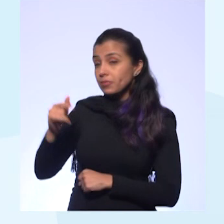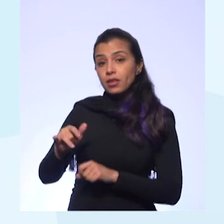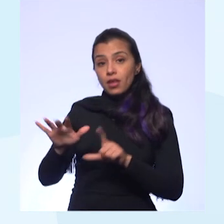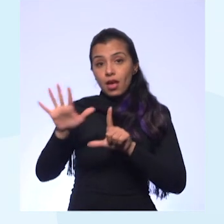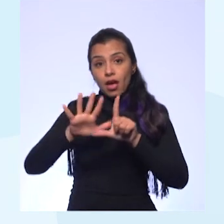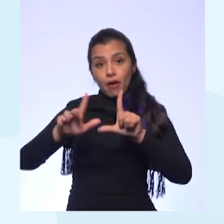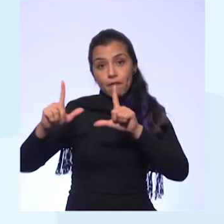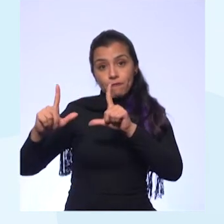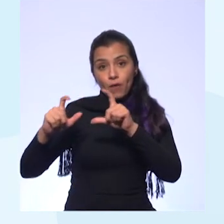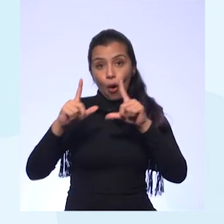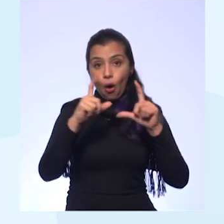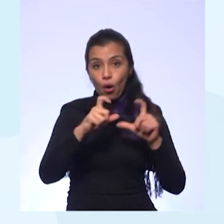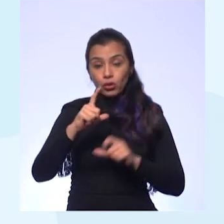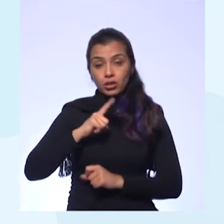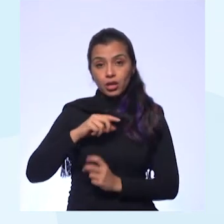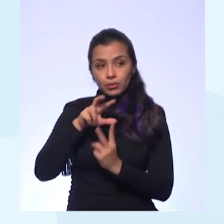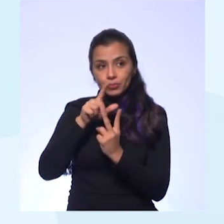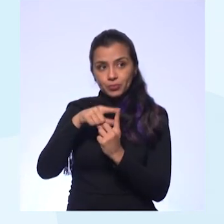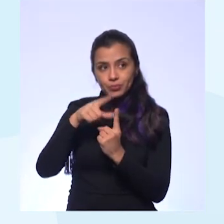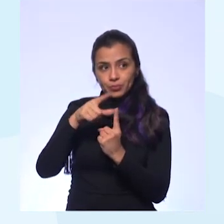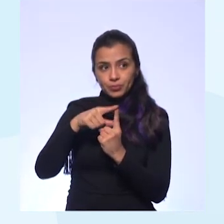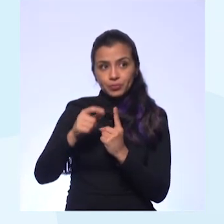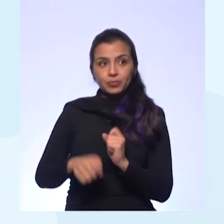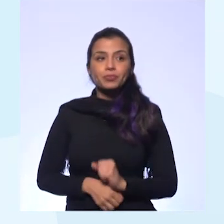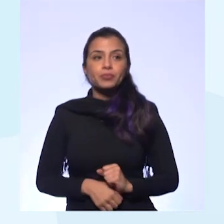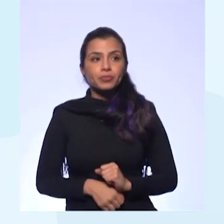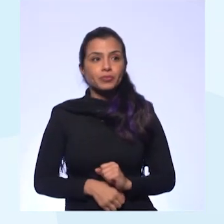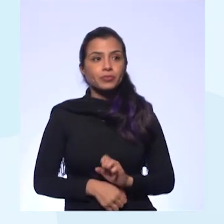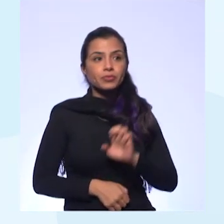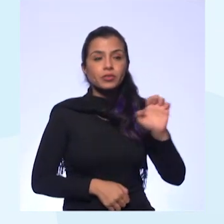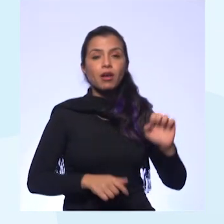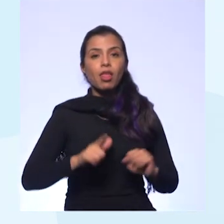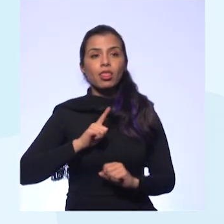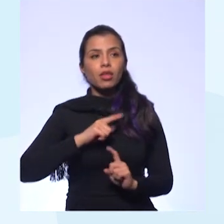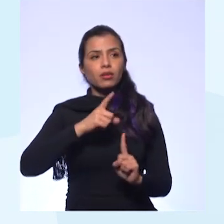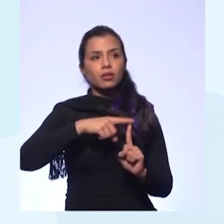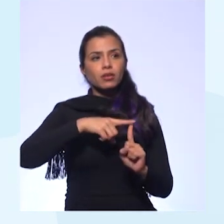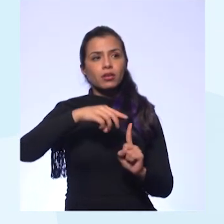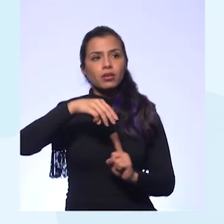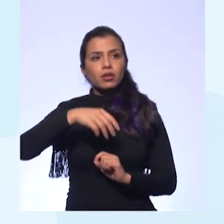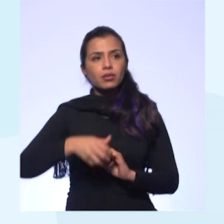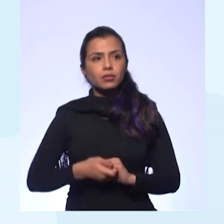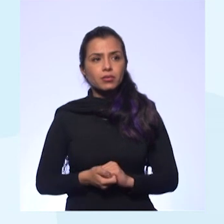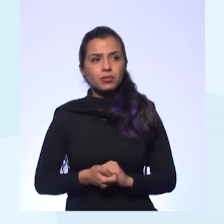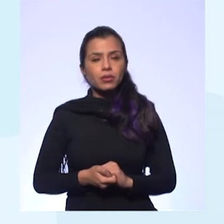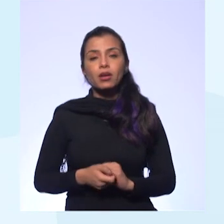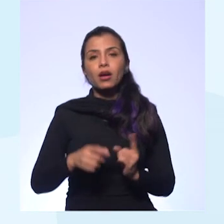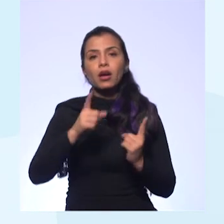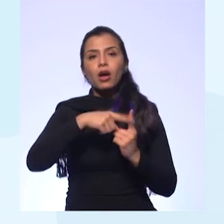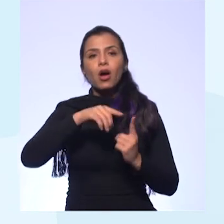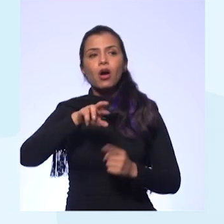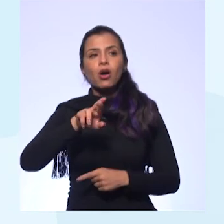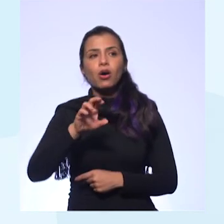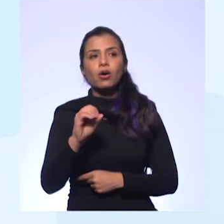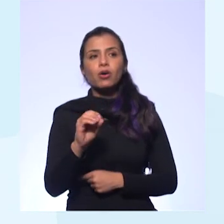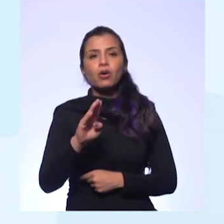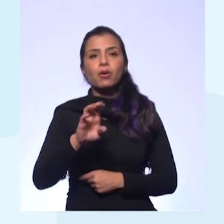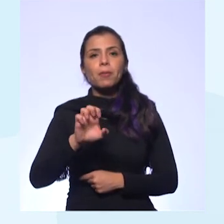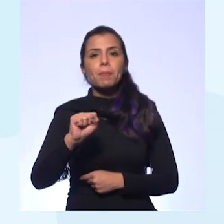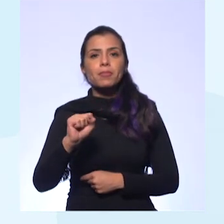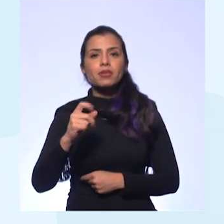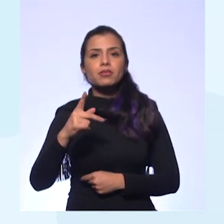ali, né? As imagens. Do lado esquerdo, a gente tem o Robespierre, que era líder dos jacobinos, né, na convenção, e